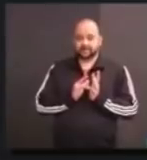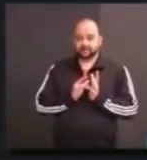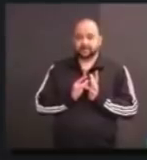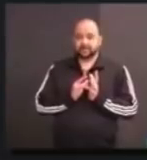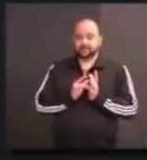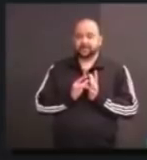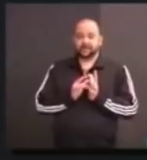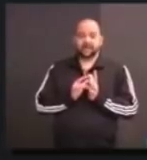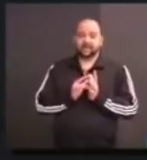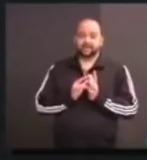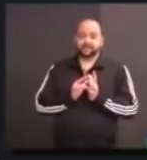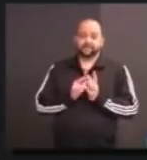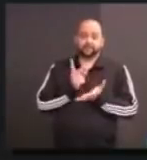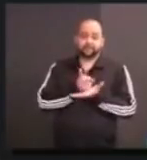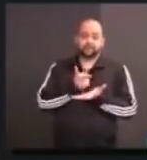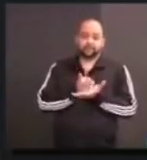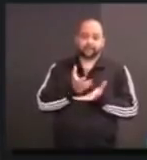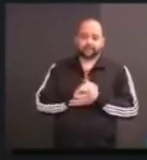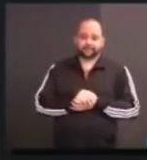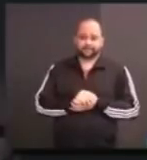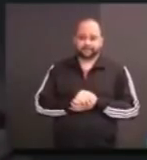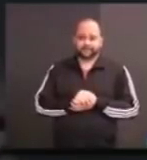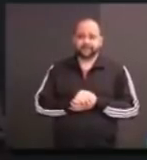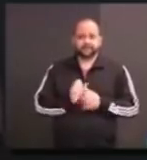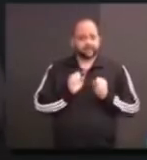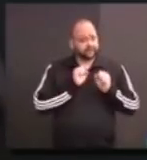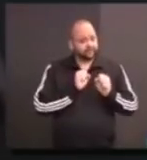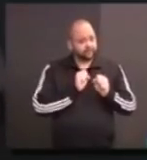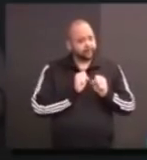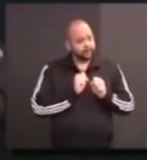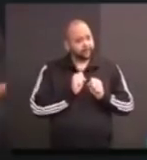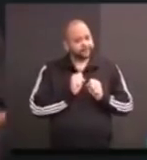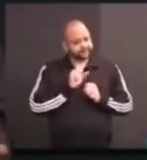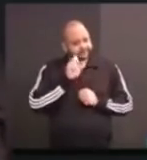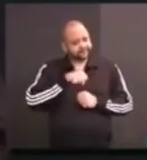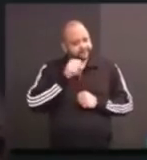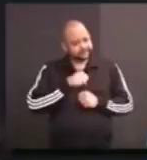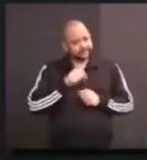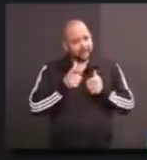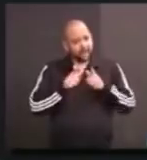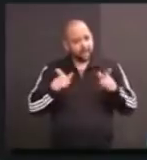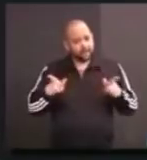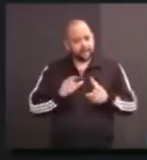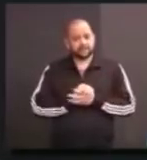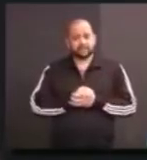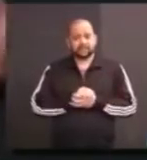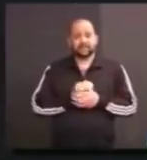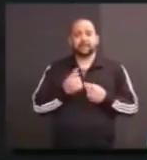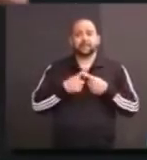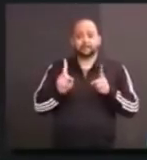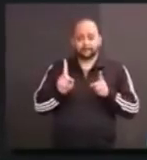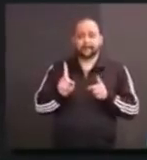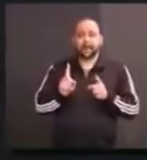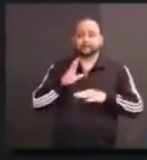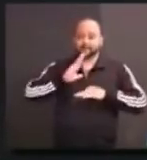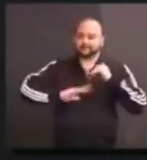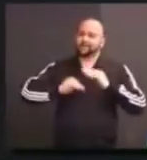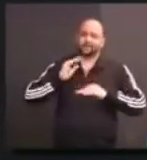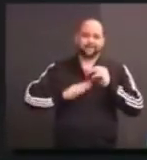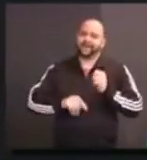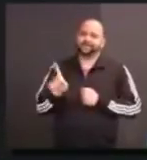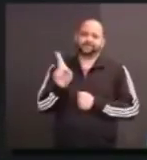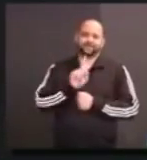redundância. Eu falei: pode ser redundância na gramática, mas na prática